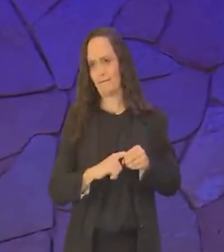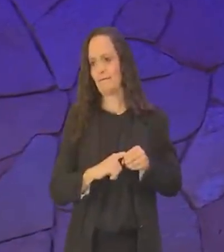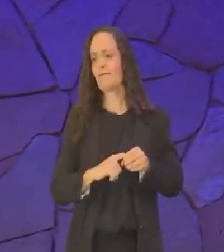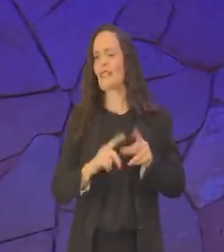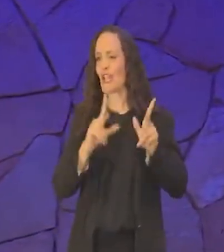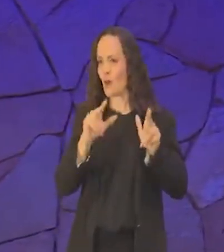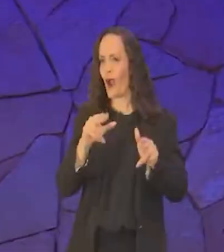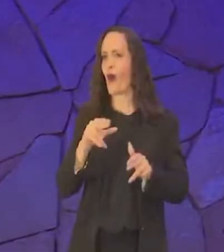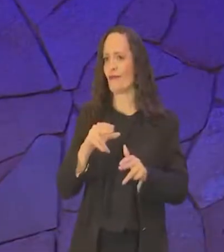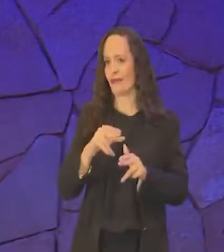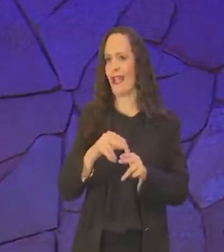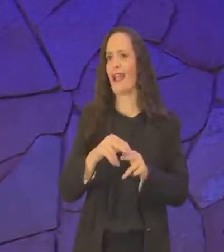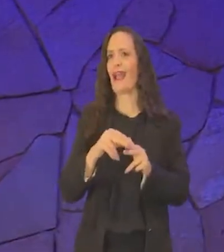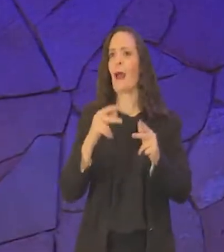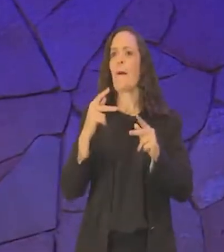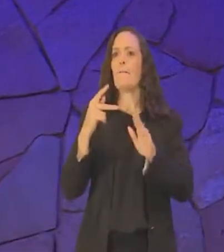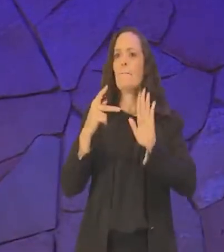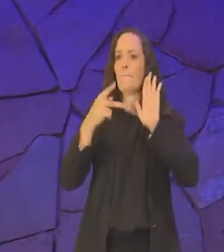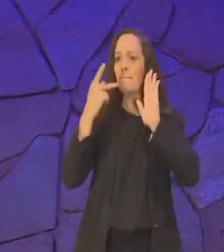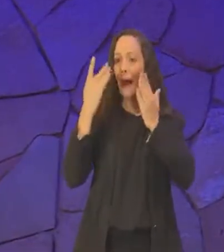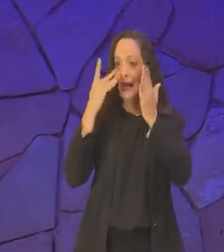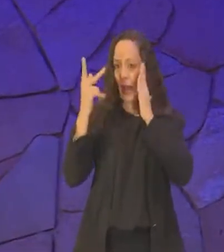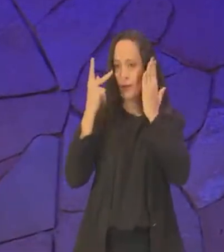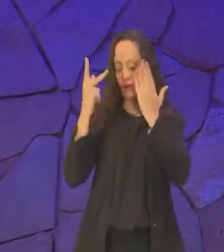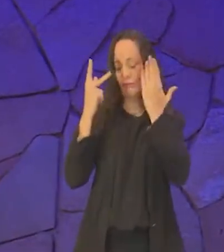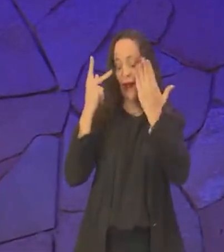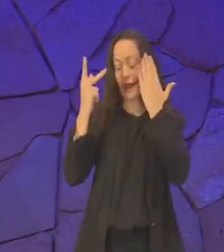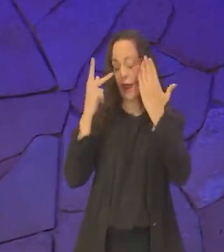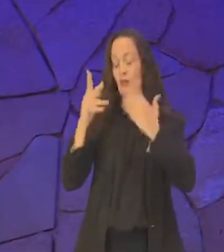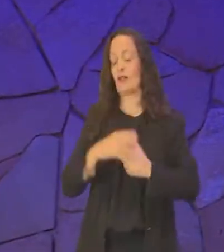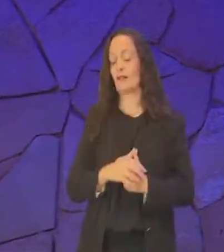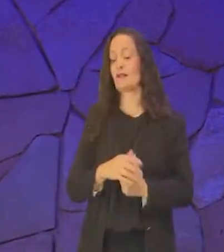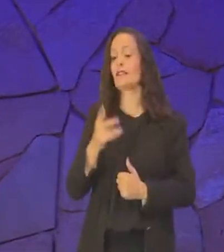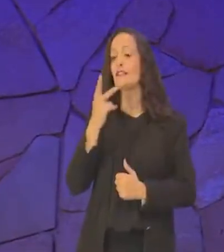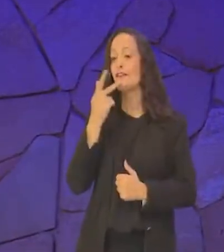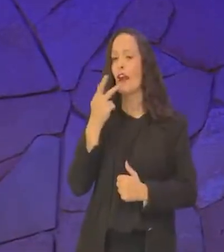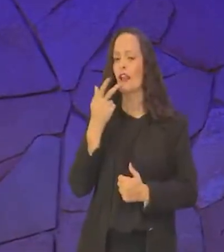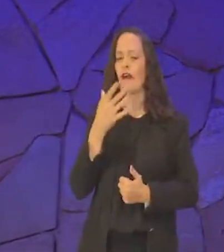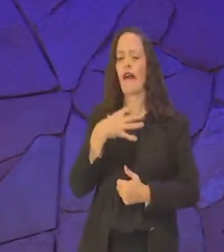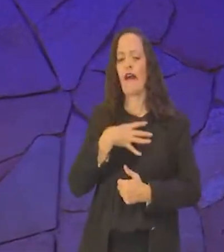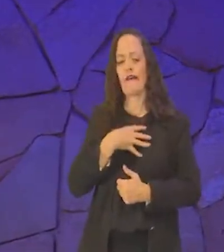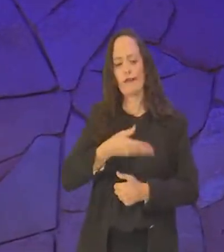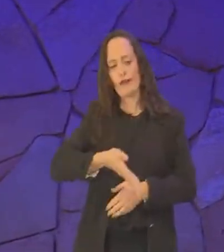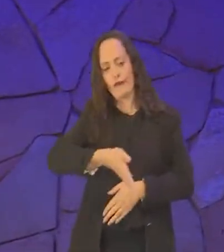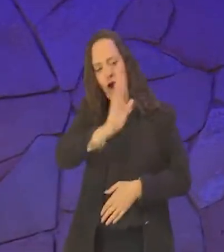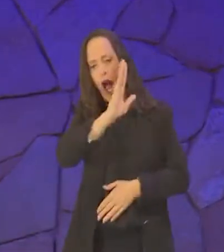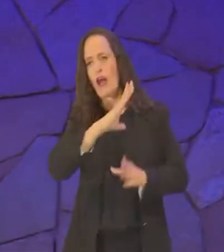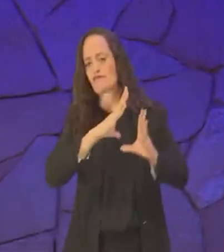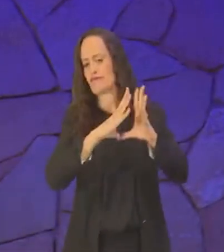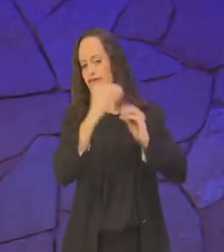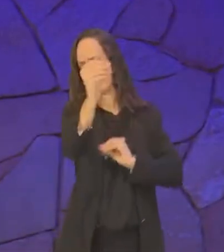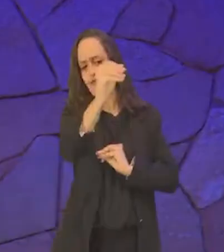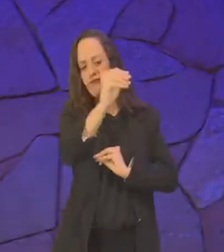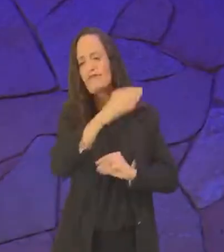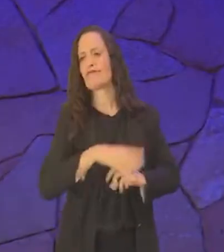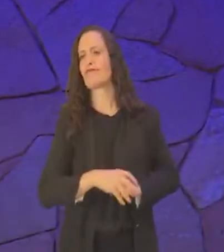do filho pródigo. O pai, com o coração triste, dá a herança para o seu filho,